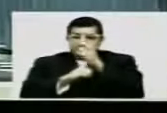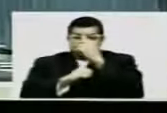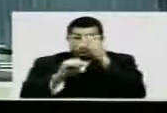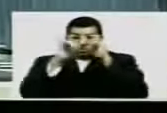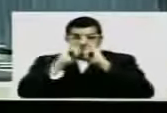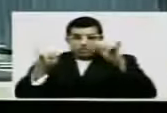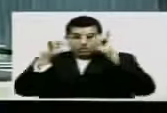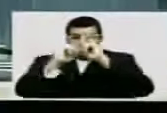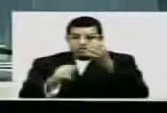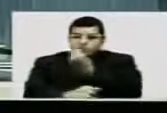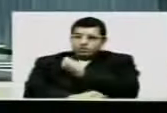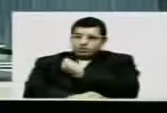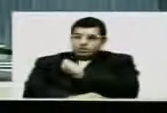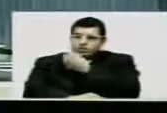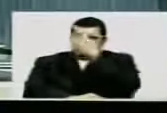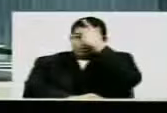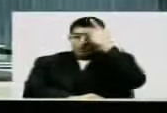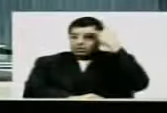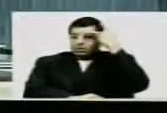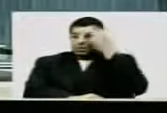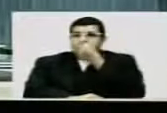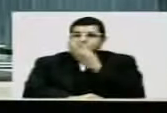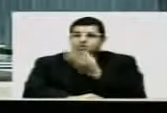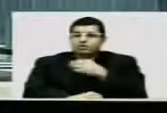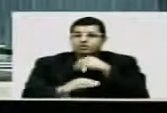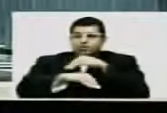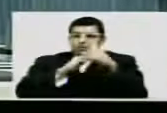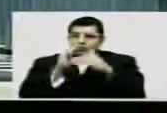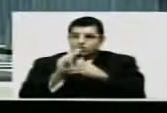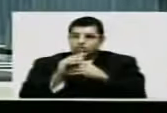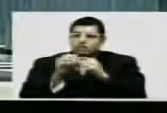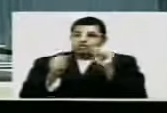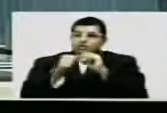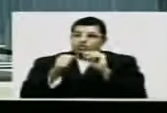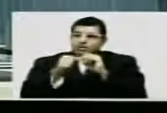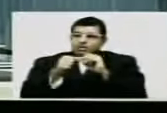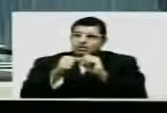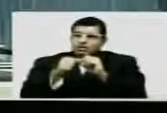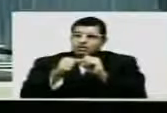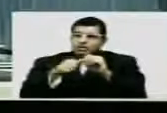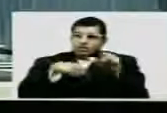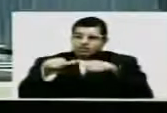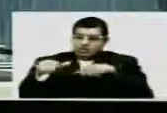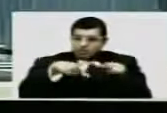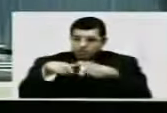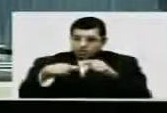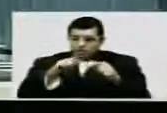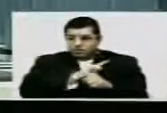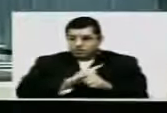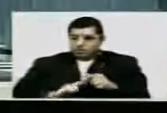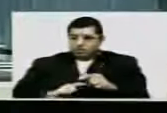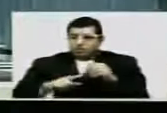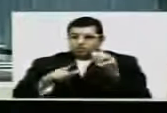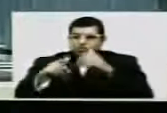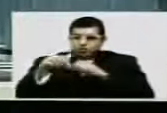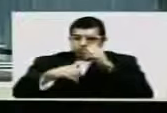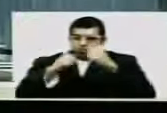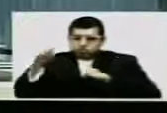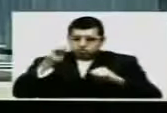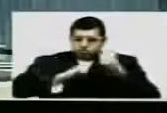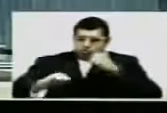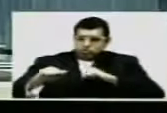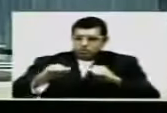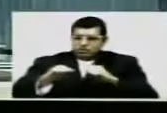Legislativa. Divulgue os números para o povo. E, acima de tudo, faça da ação política do governo um instrumento